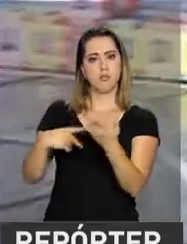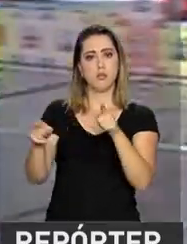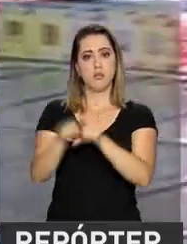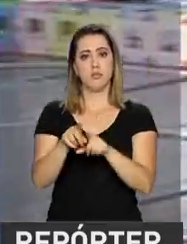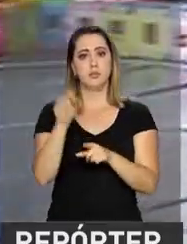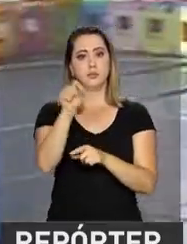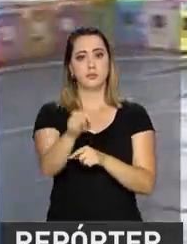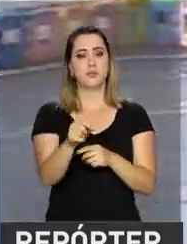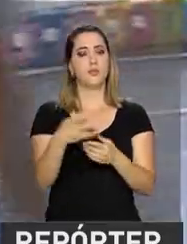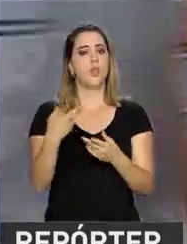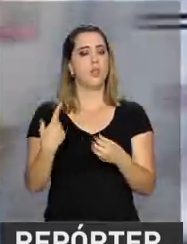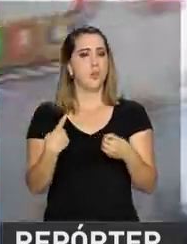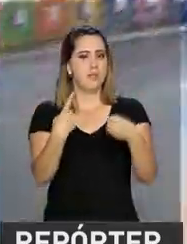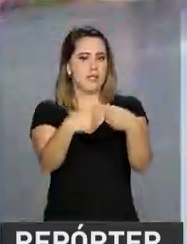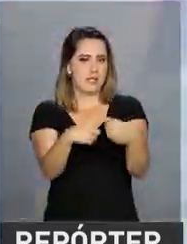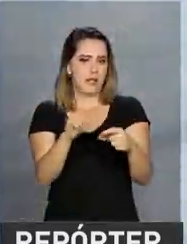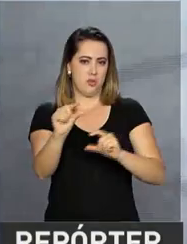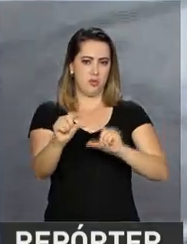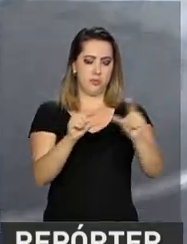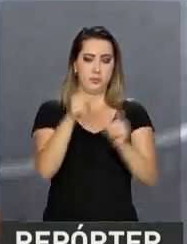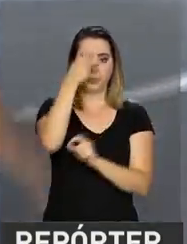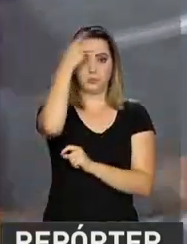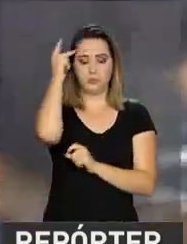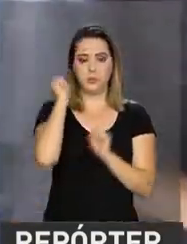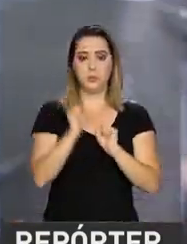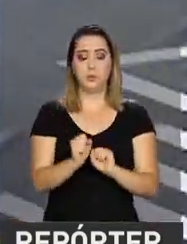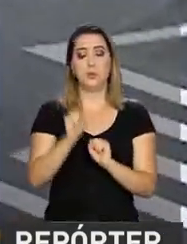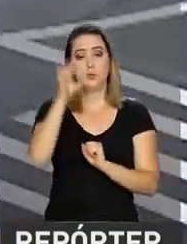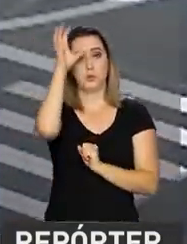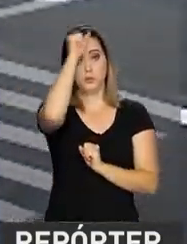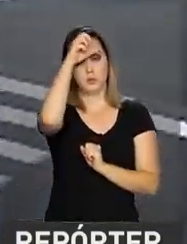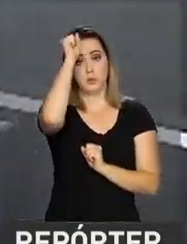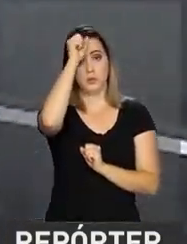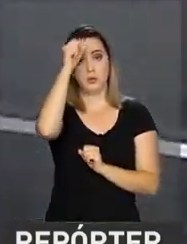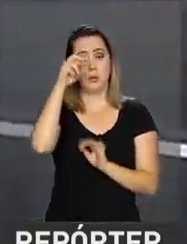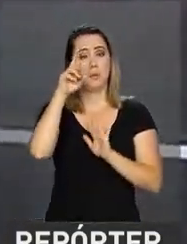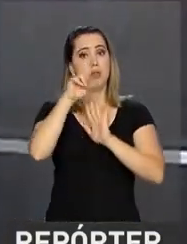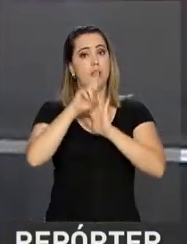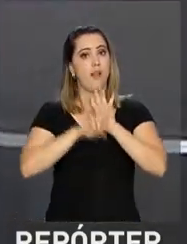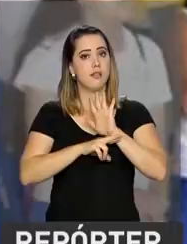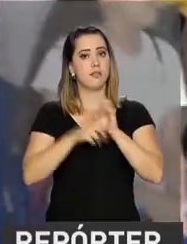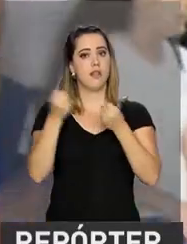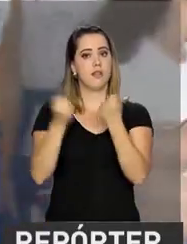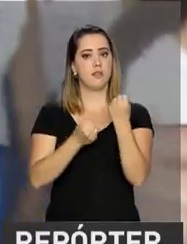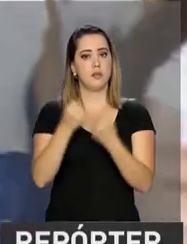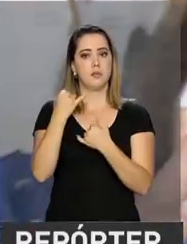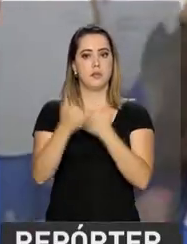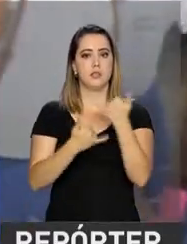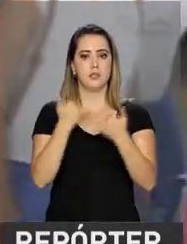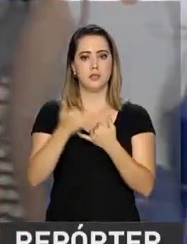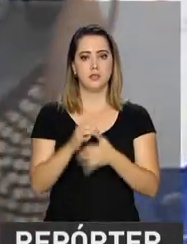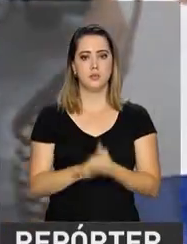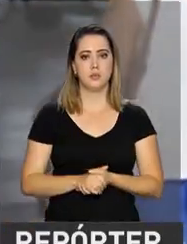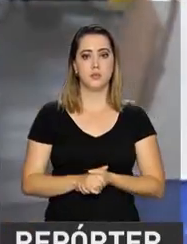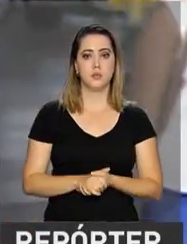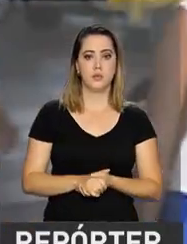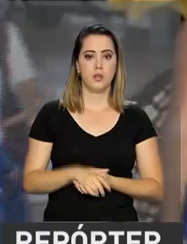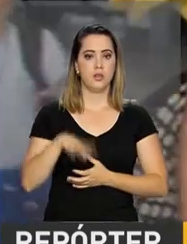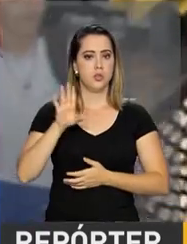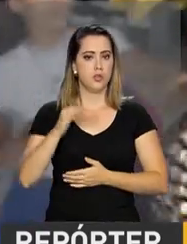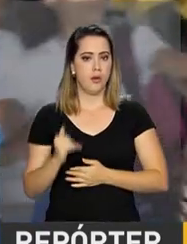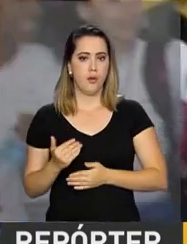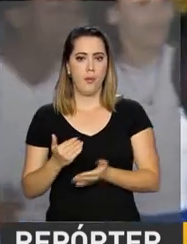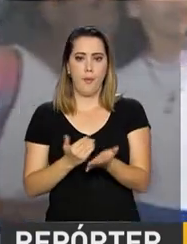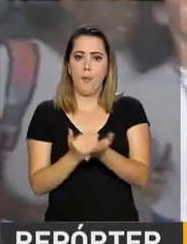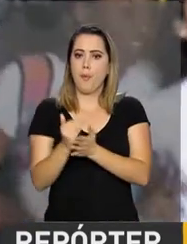uma mini cidade onde os futuros condutores podem aprender as regras de trânsito brincando. Já vai ter essa consciência desde